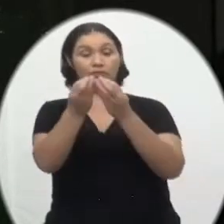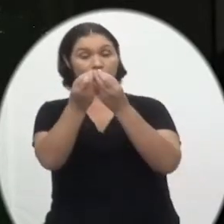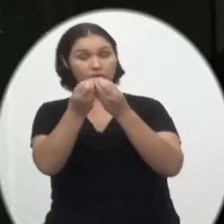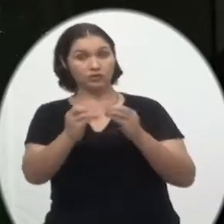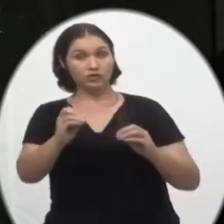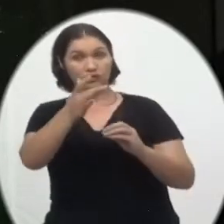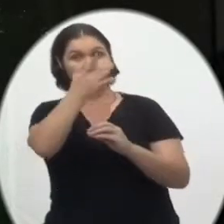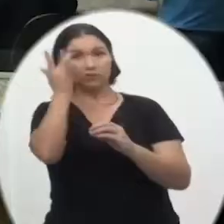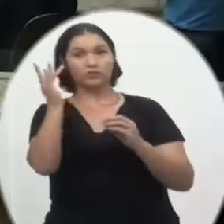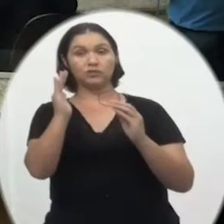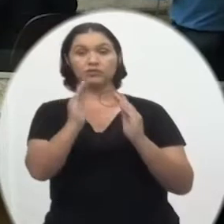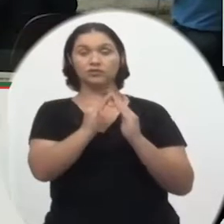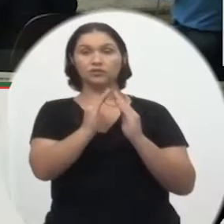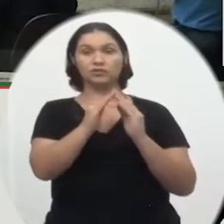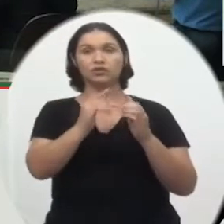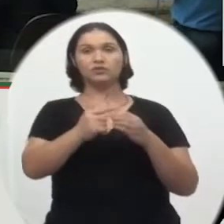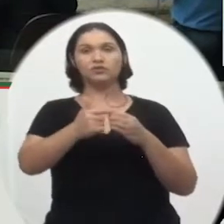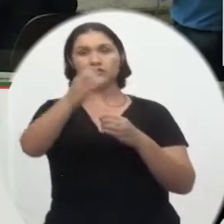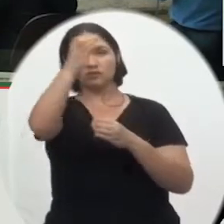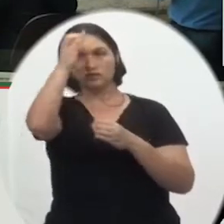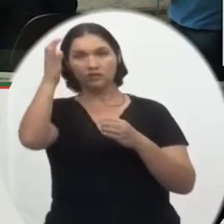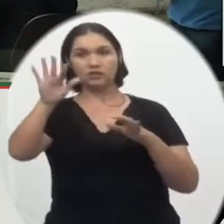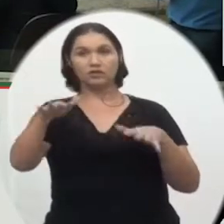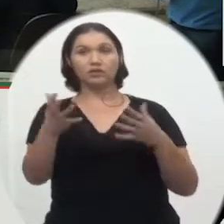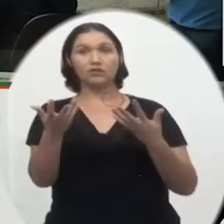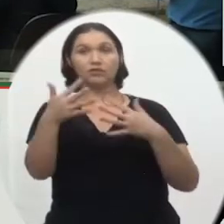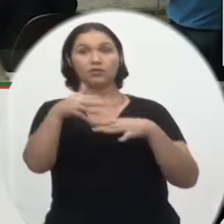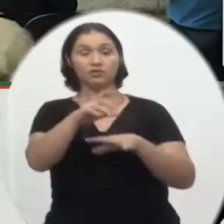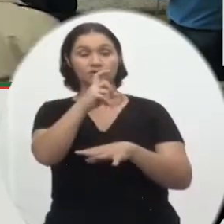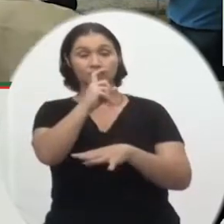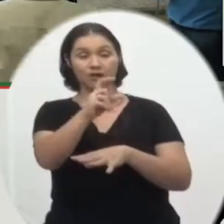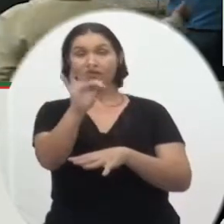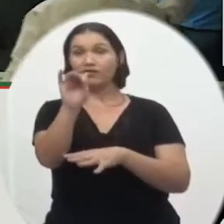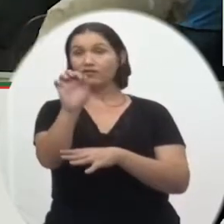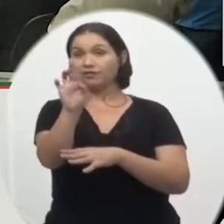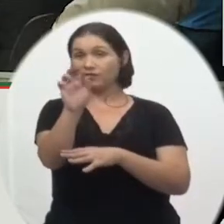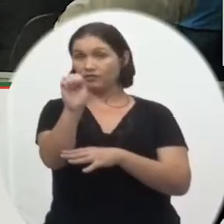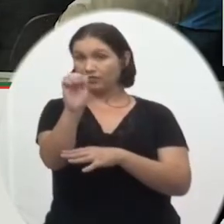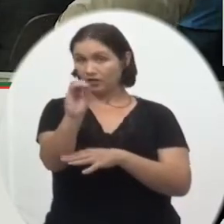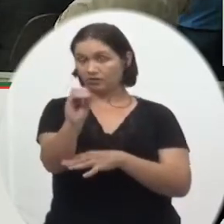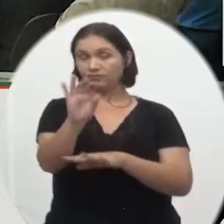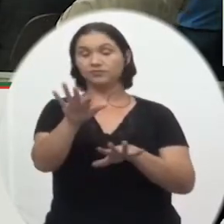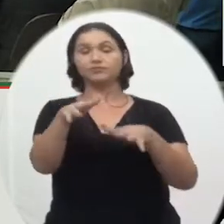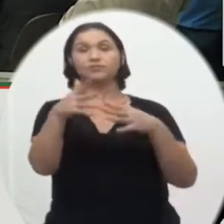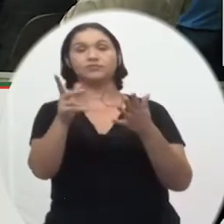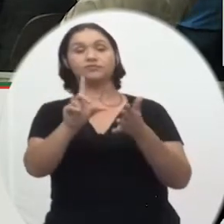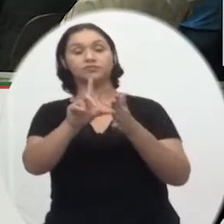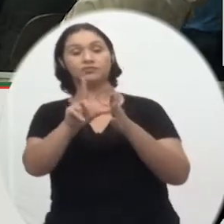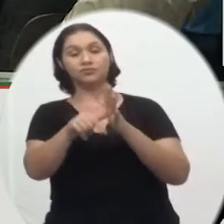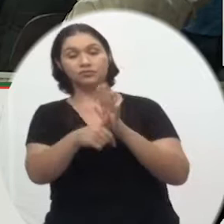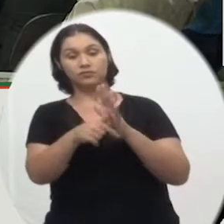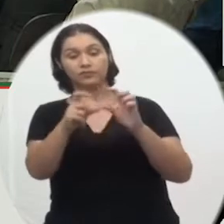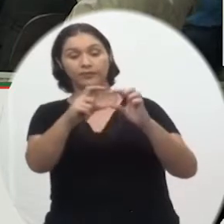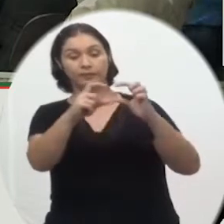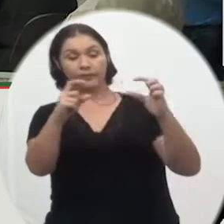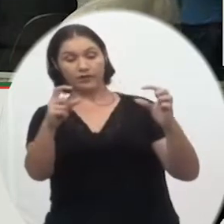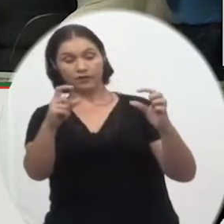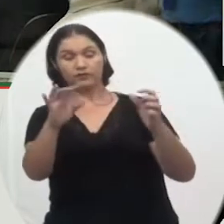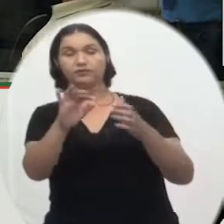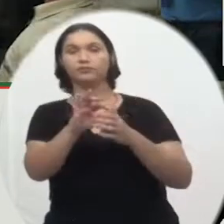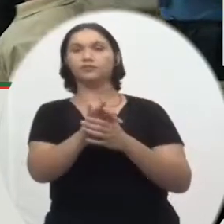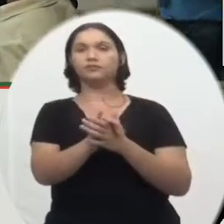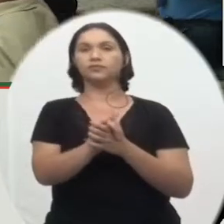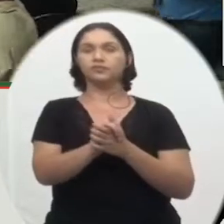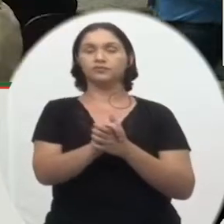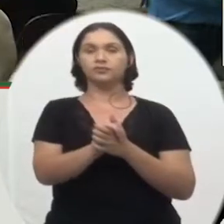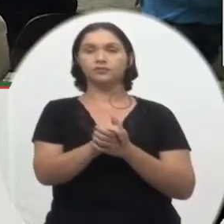acrescentamos a expressão com ferrão. E na autorização, no parágrafo único em seguida, nós dizemos o seguinte